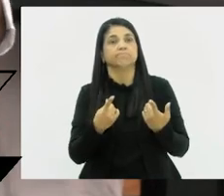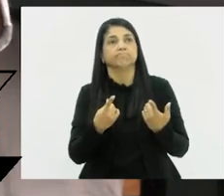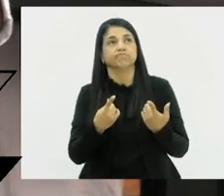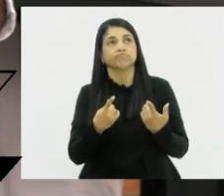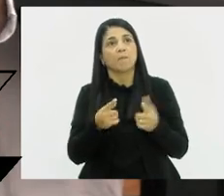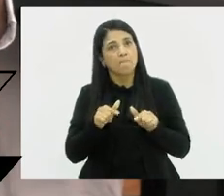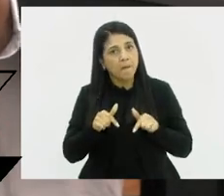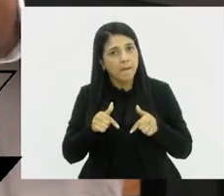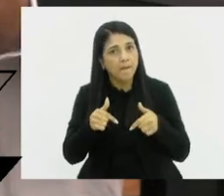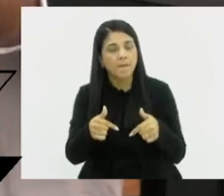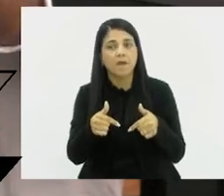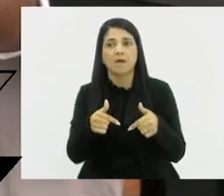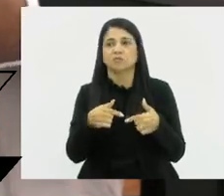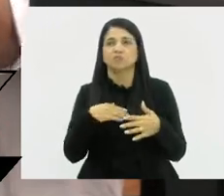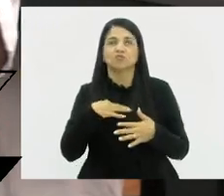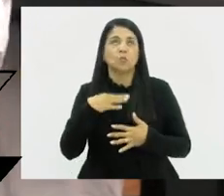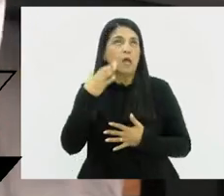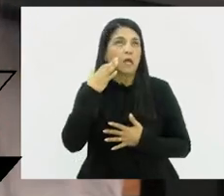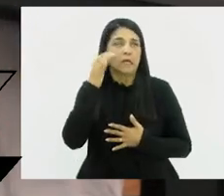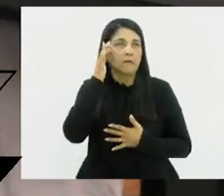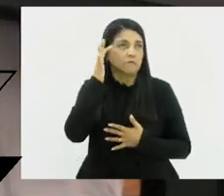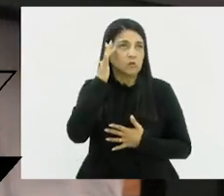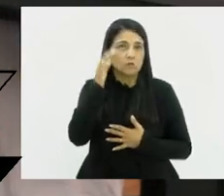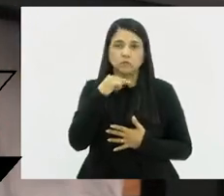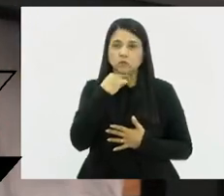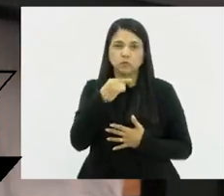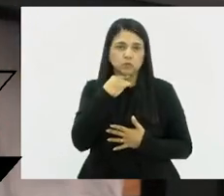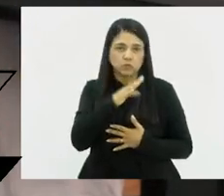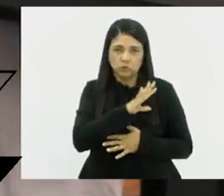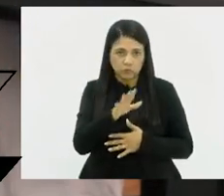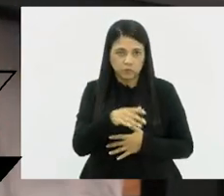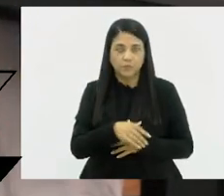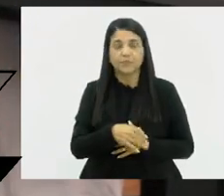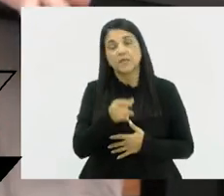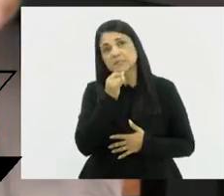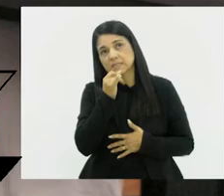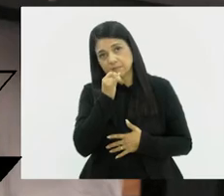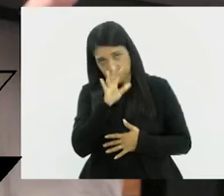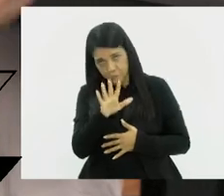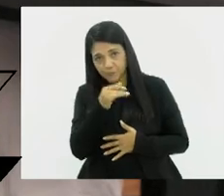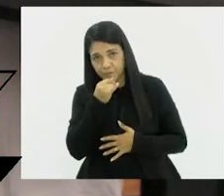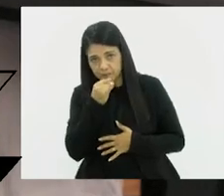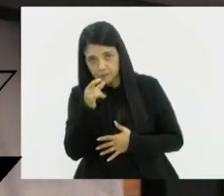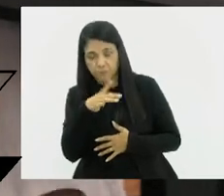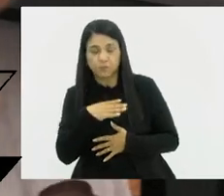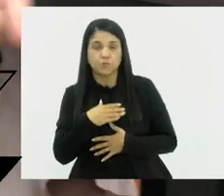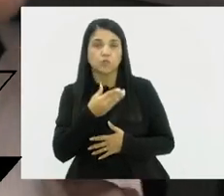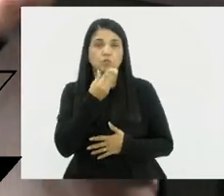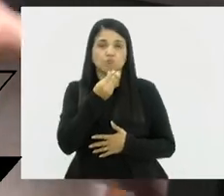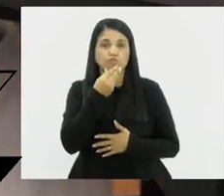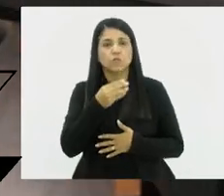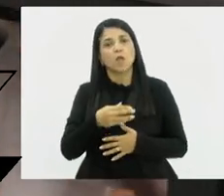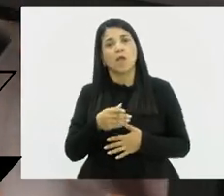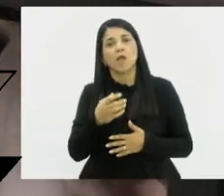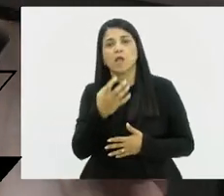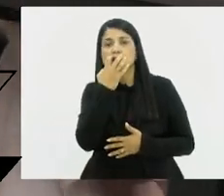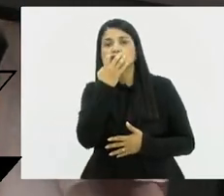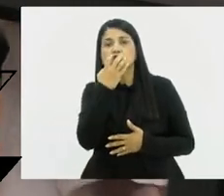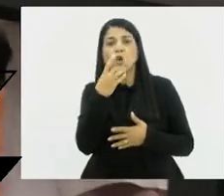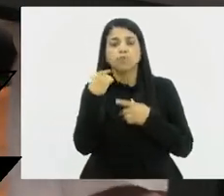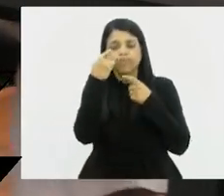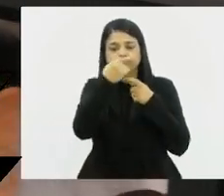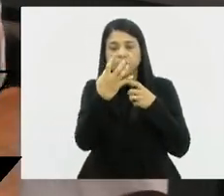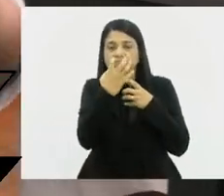adianta de filosofar ou querer criar algo assim. Vou dar exemplo. O cara está com um cachorro, se fucieira, tem a lei, mas quem que